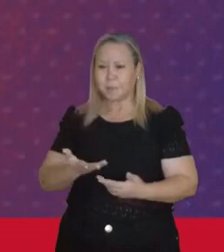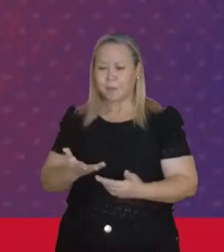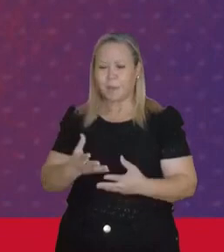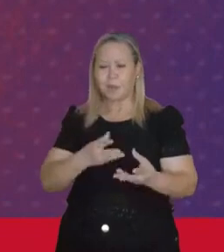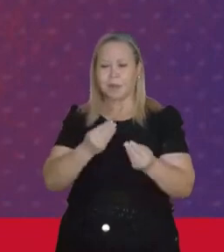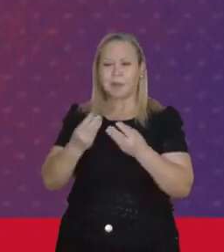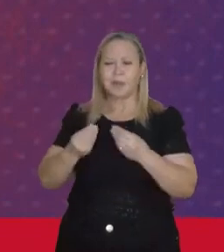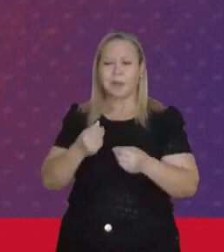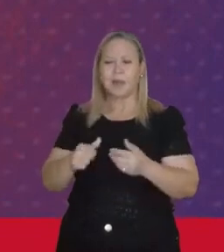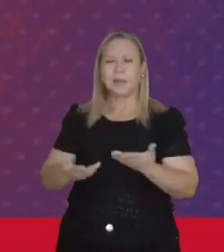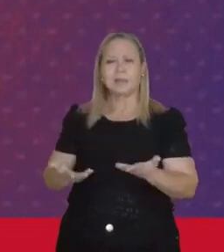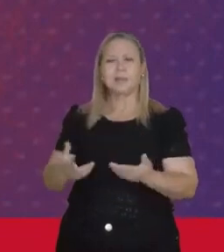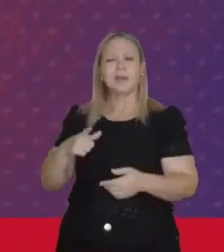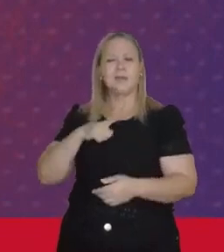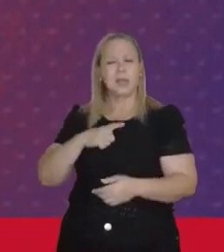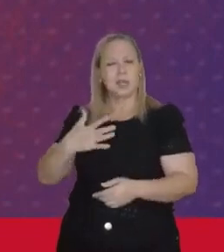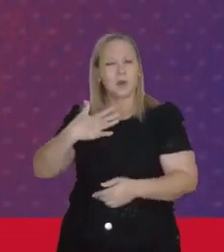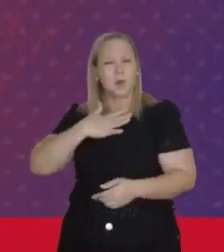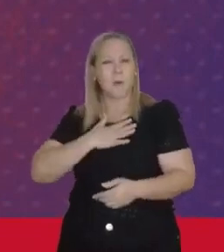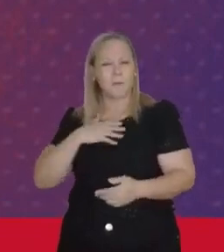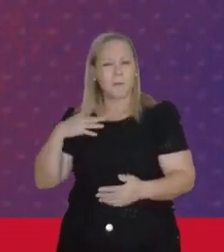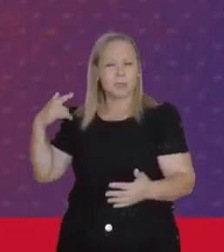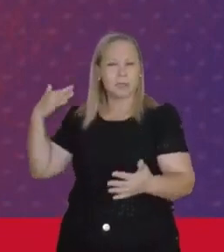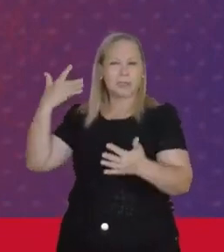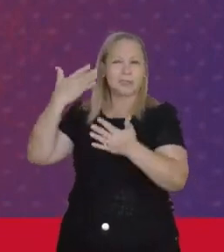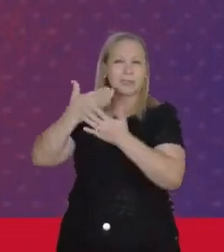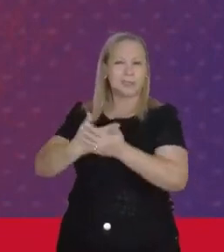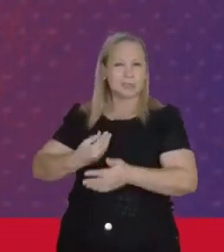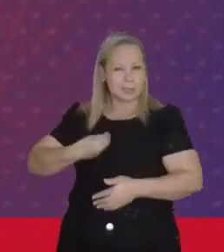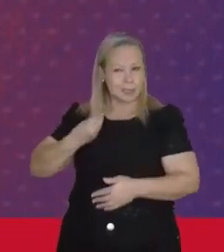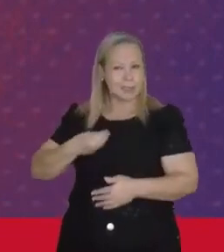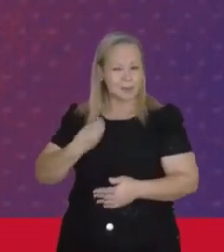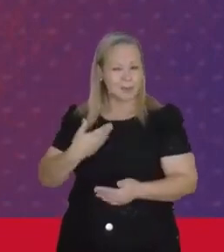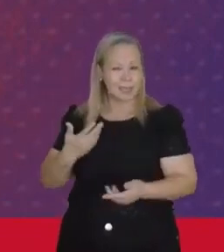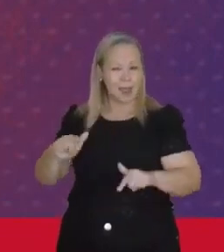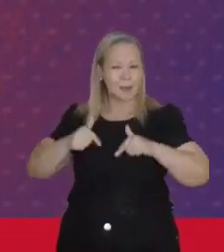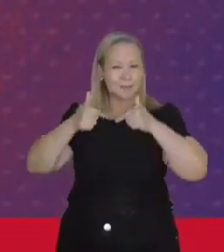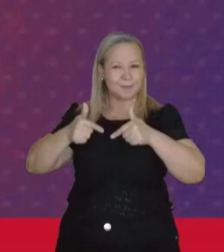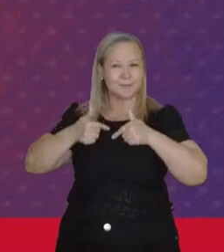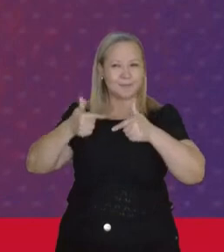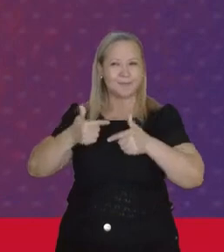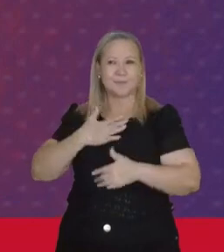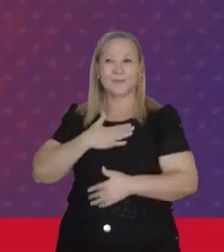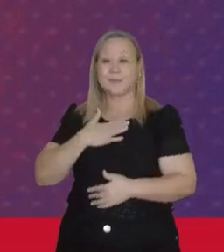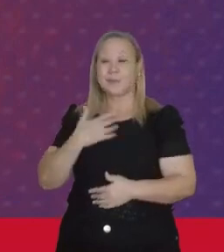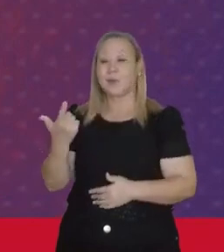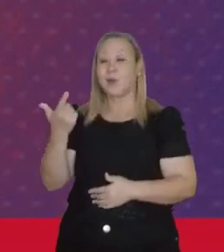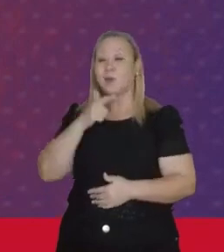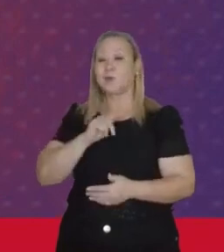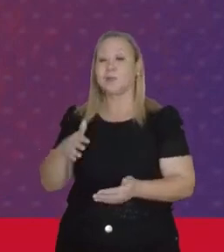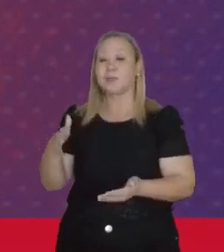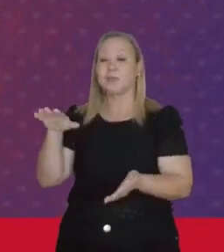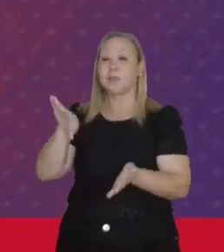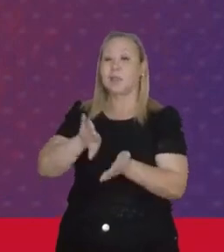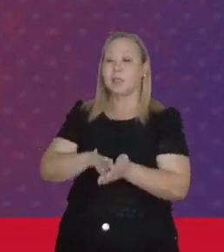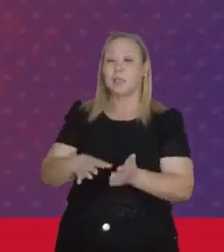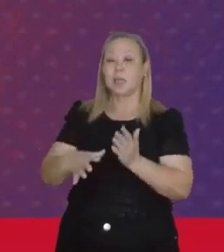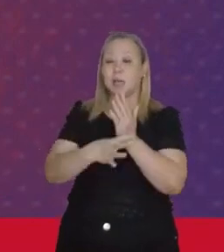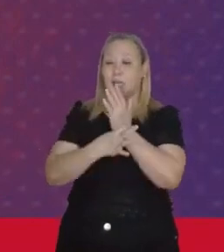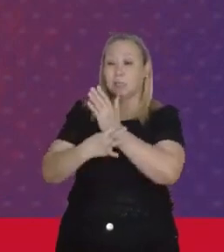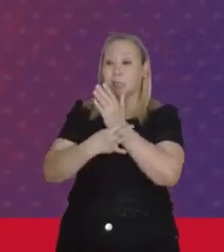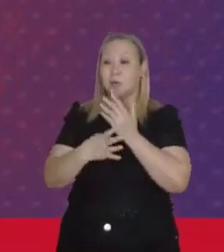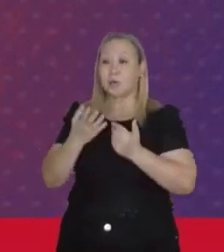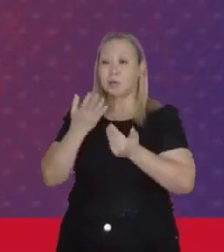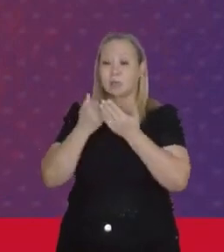isso tem a ver com a minha trajetória de vida e com a minha luta. né, eu consegui enxergar na segurança alimentar uma